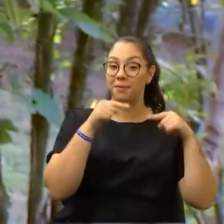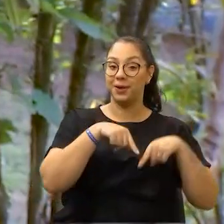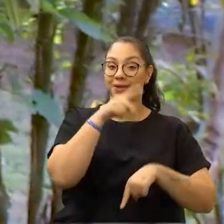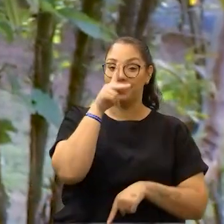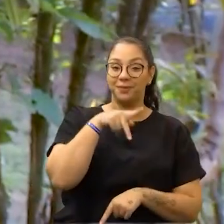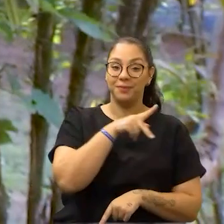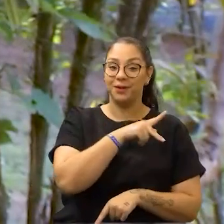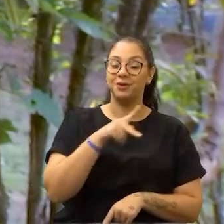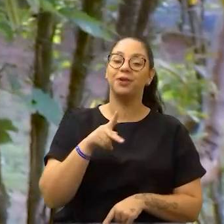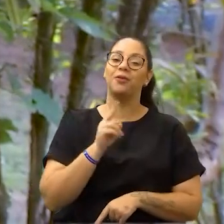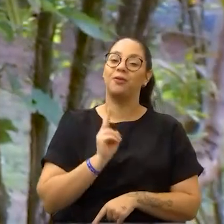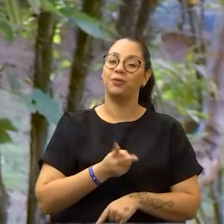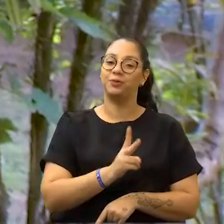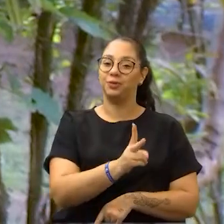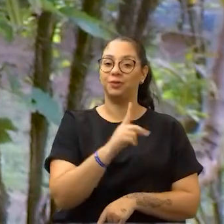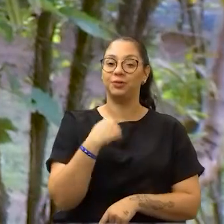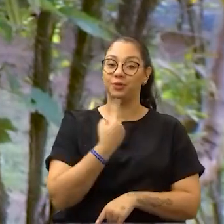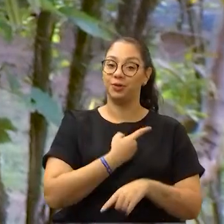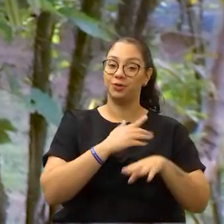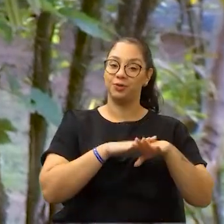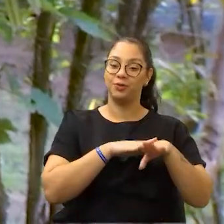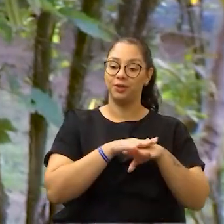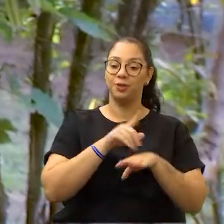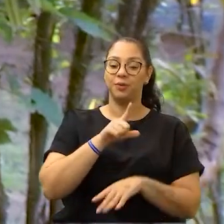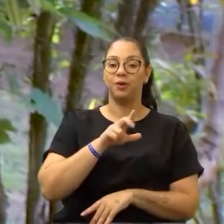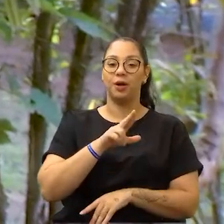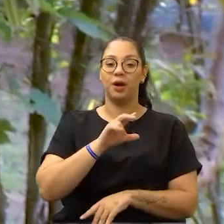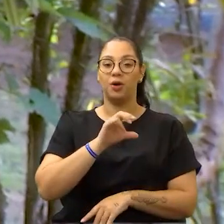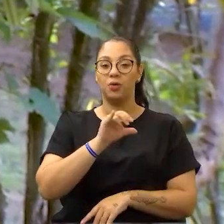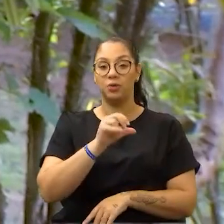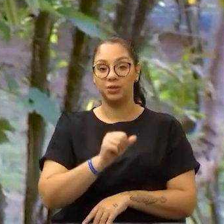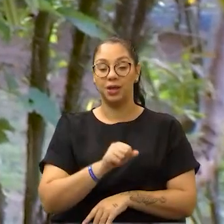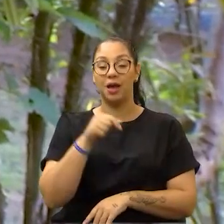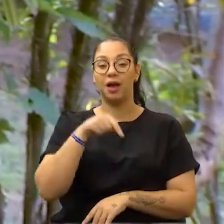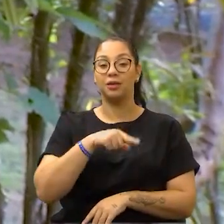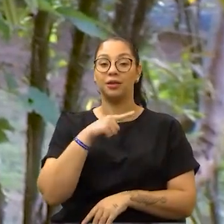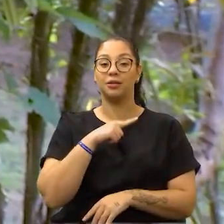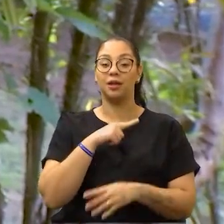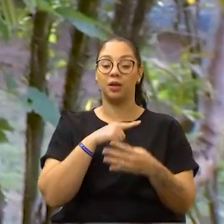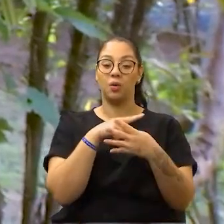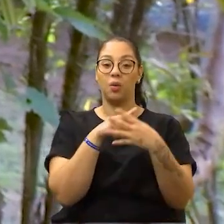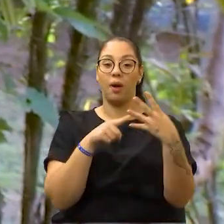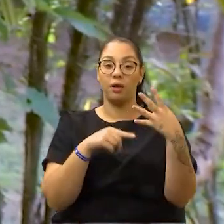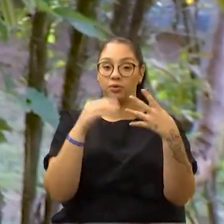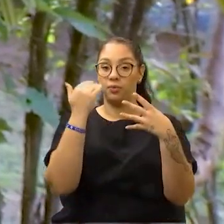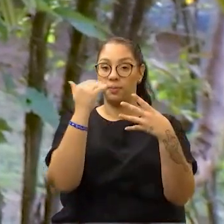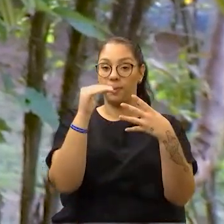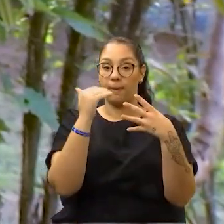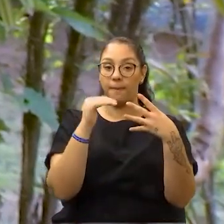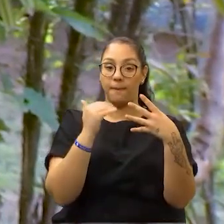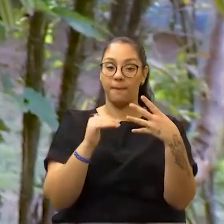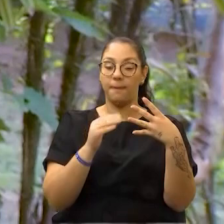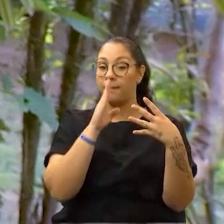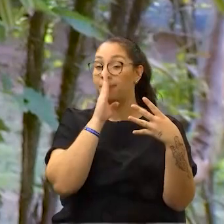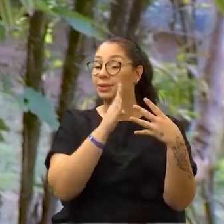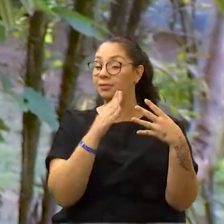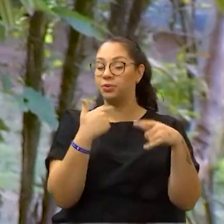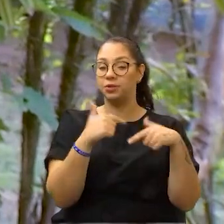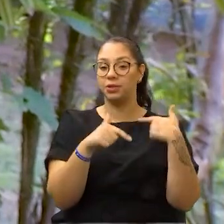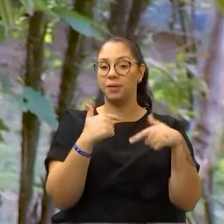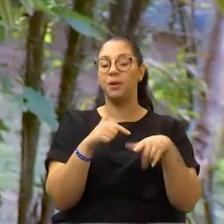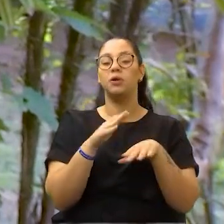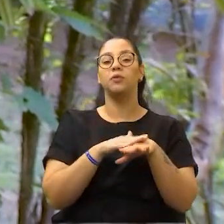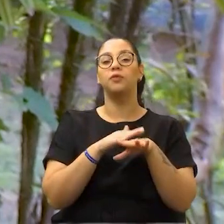Nosso bate-papo aqui no Instituto Padre Haroldo continua, e como a gente conversou com a Lúcia, aqui existem 4